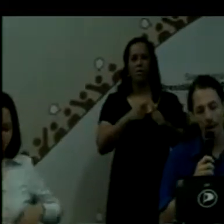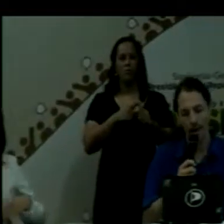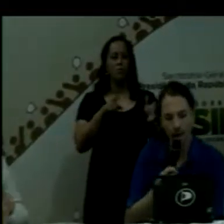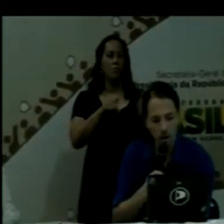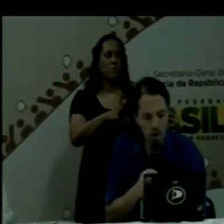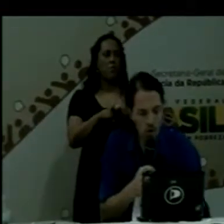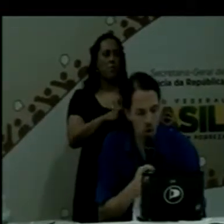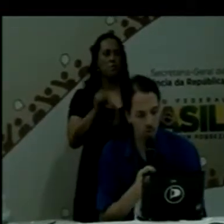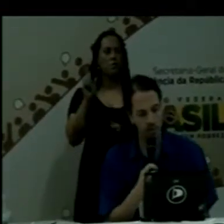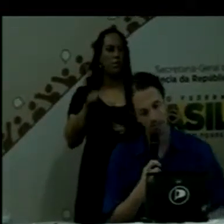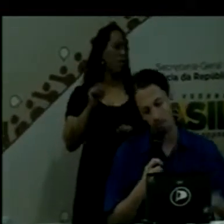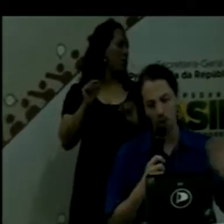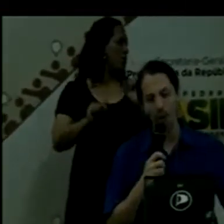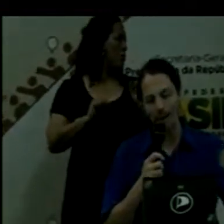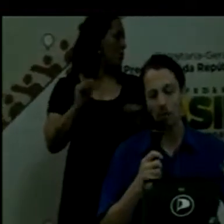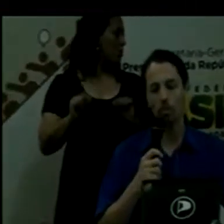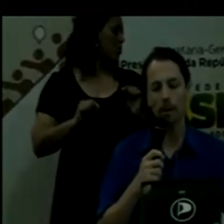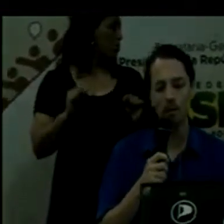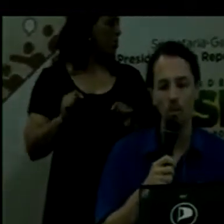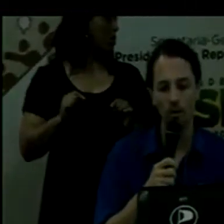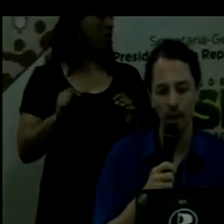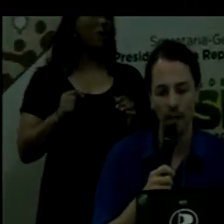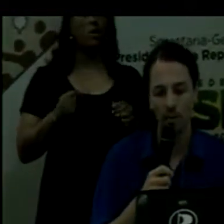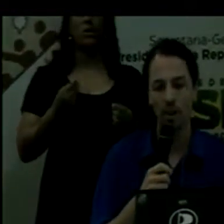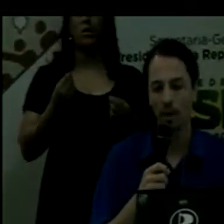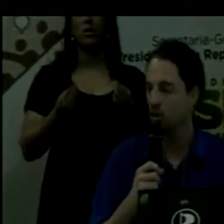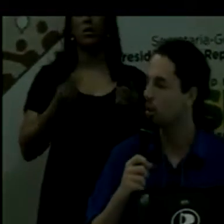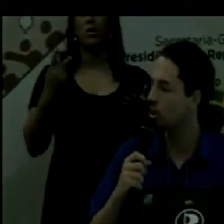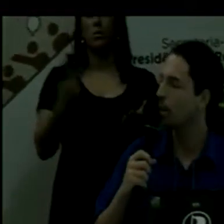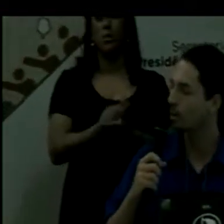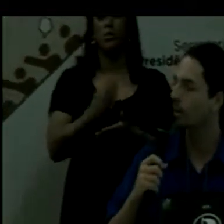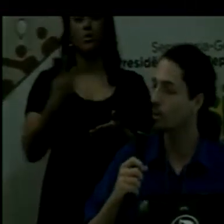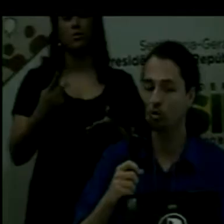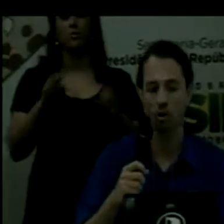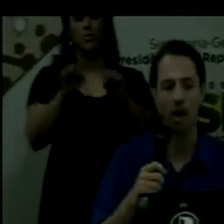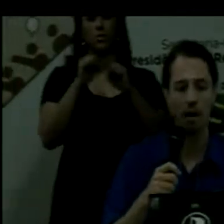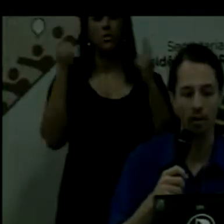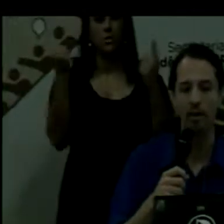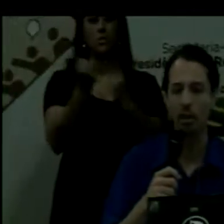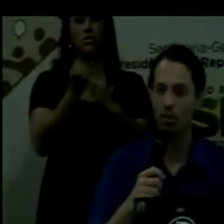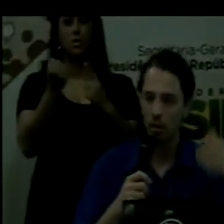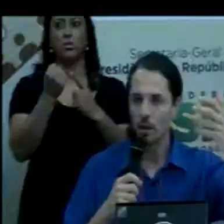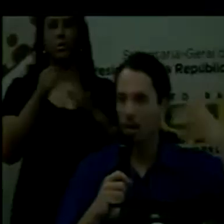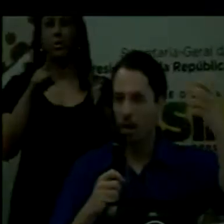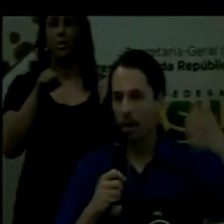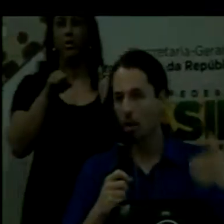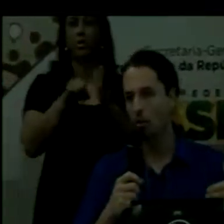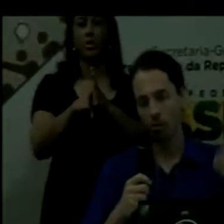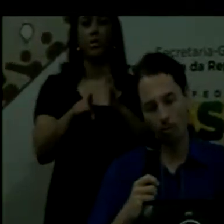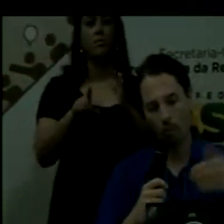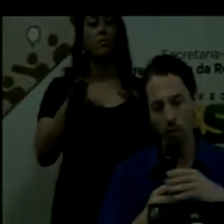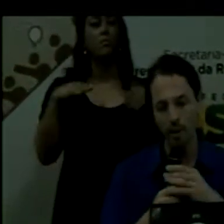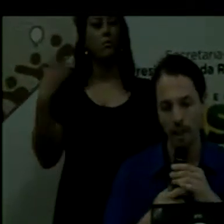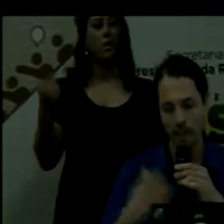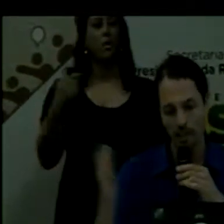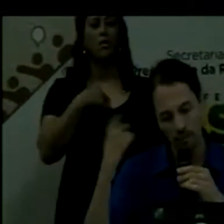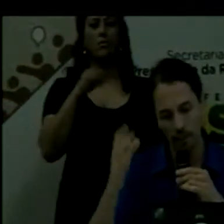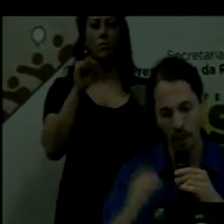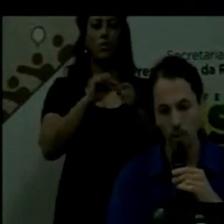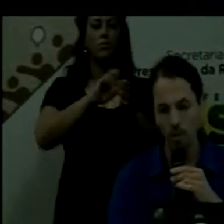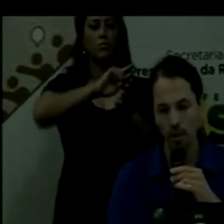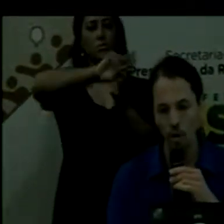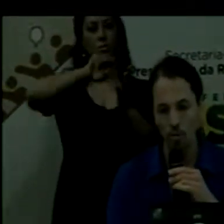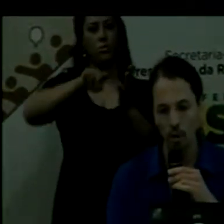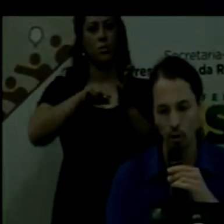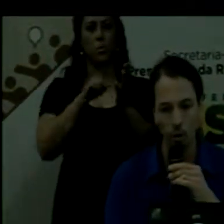como foi o debate sobre como deveria ser o Sistema Nacional de Participação Social, né? Então, eu fiz uma série de